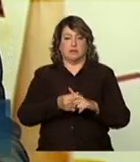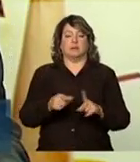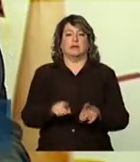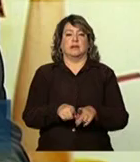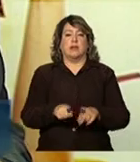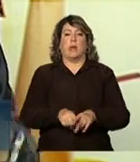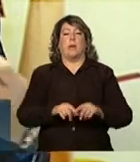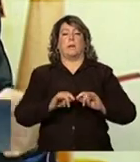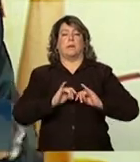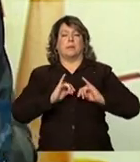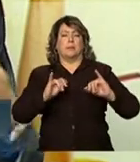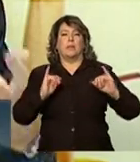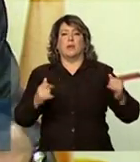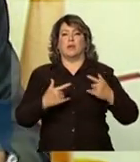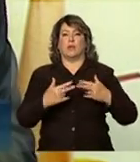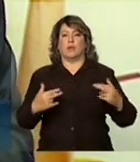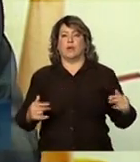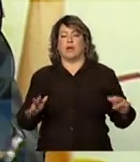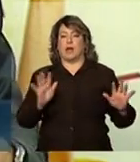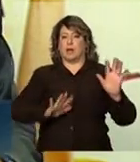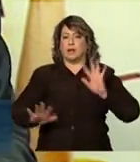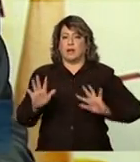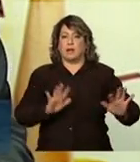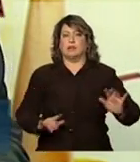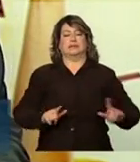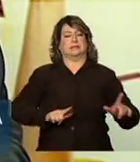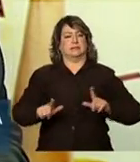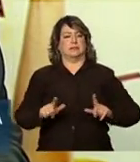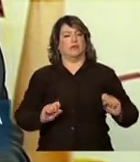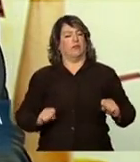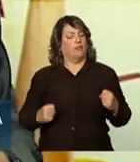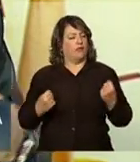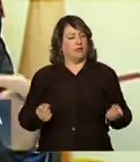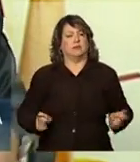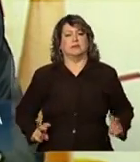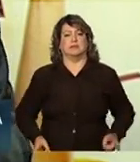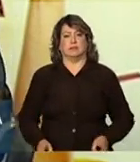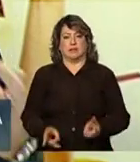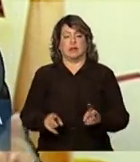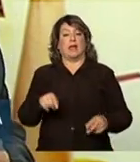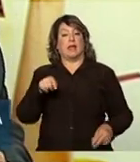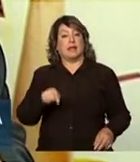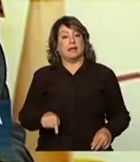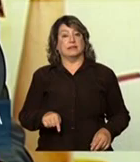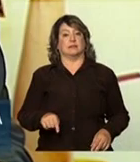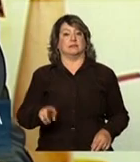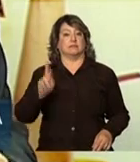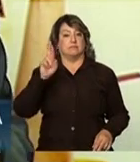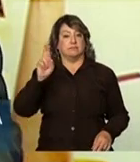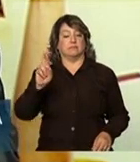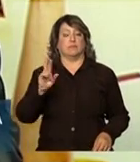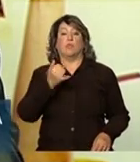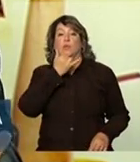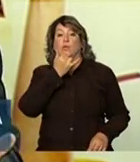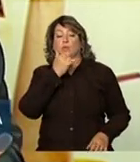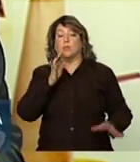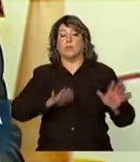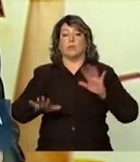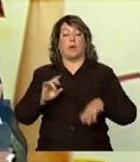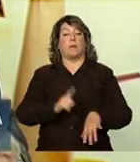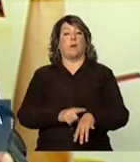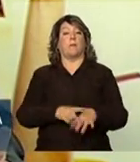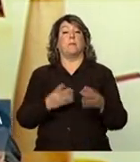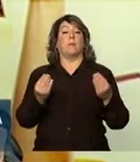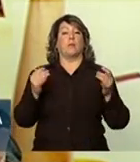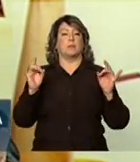de divulgação. Então, é um alerta, é trabalhar, é reforçar o tempo inteiro, tá certo? Essa atitude de prevenção. Então, é um momento muito